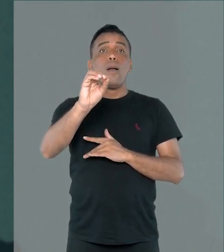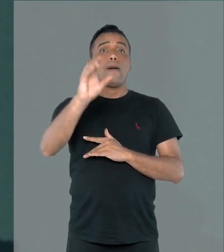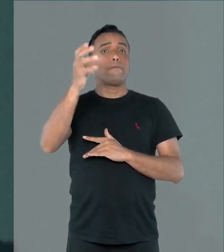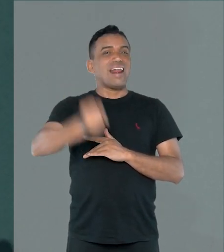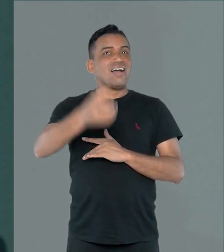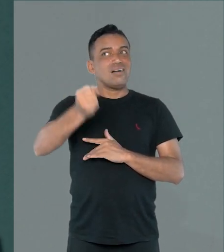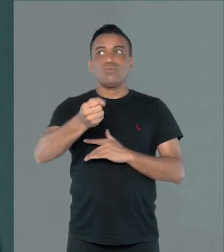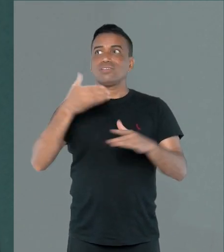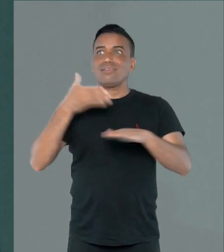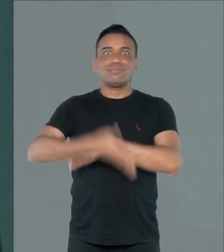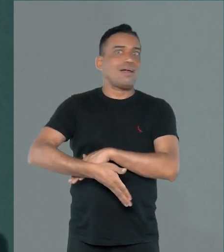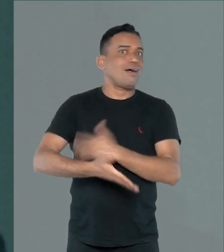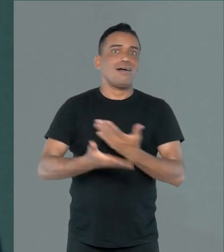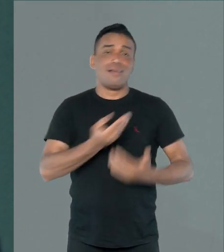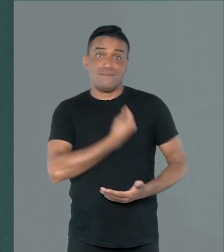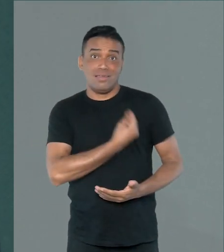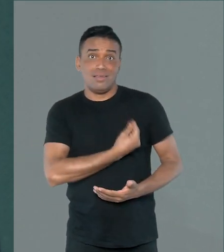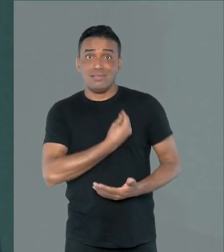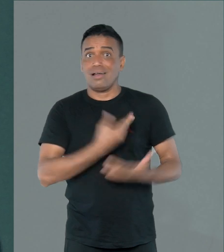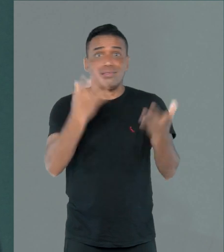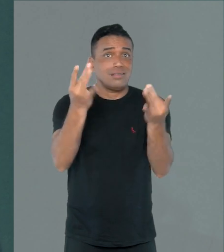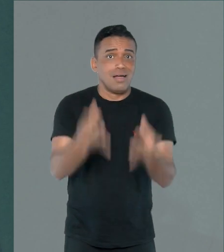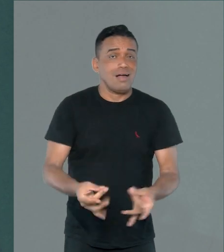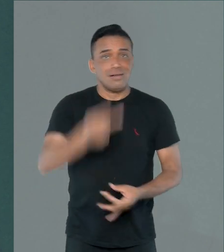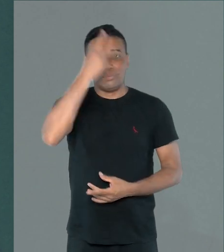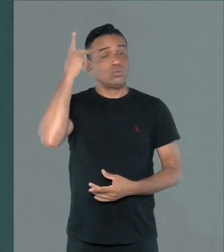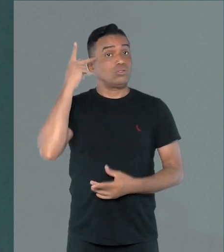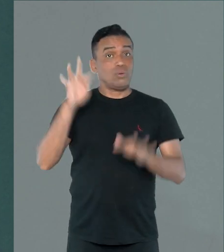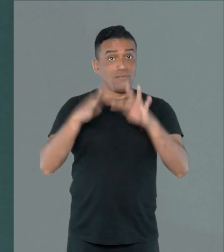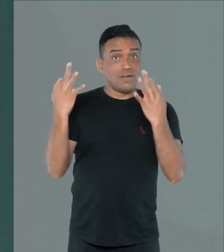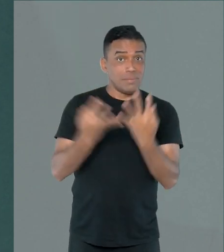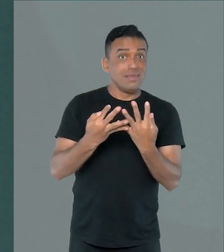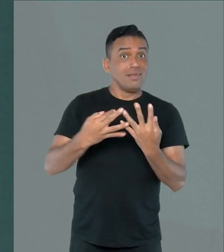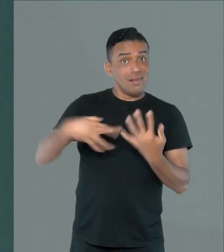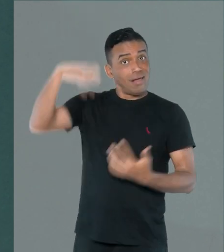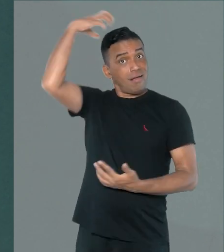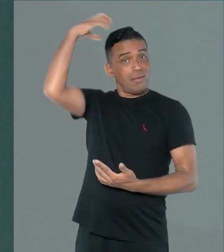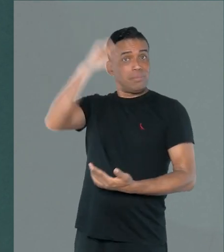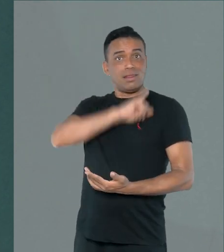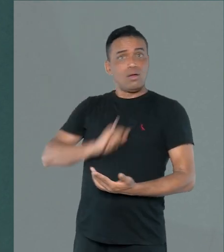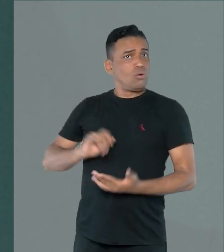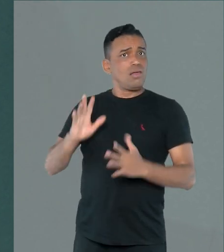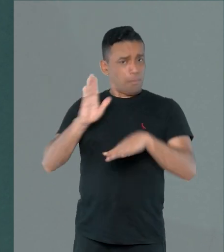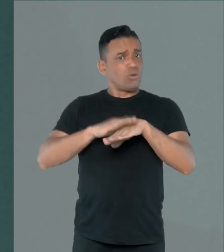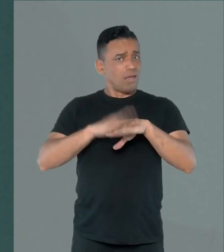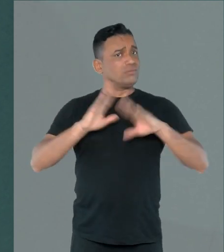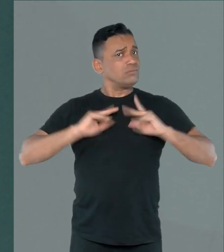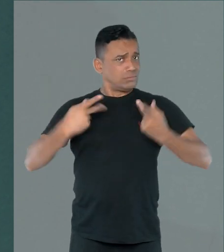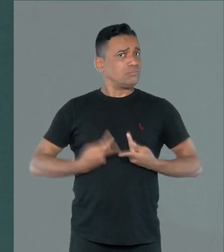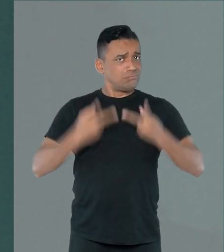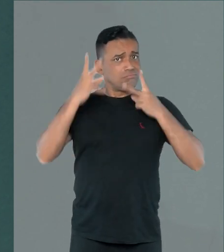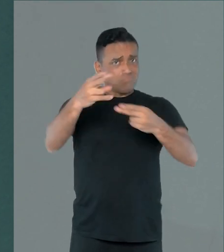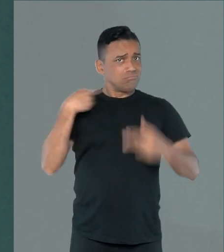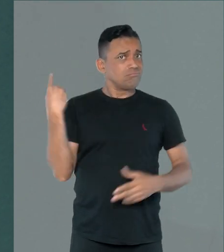são eles a família imperial, é porque é gente de carne e osso que nem a gente. É isso que é bonito na história, quando você consegue